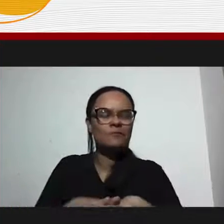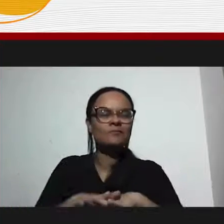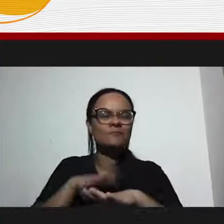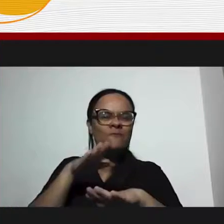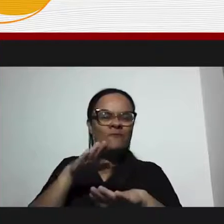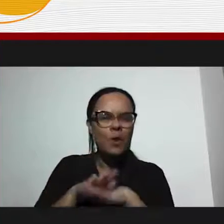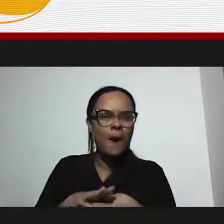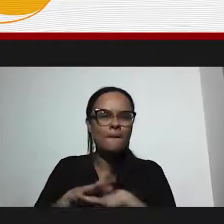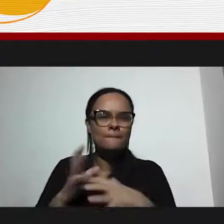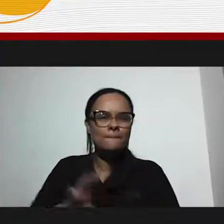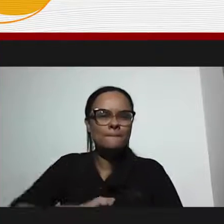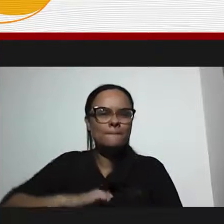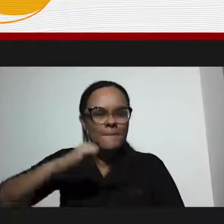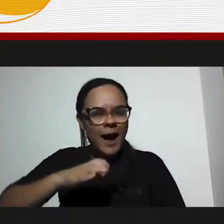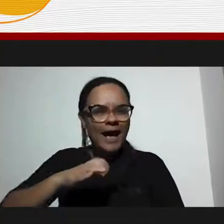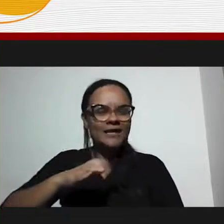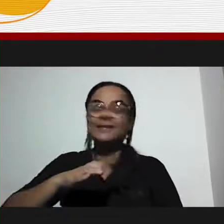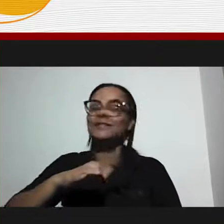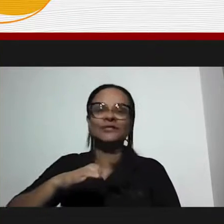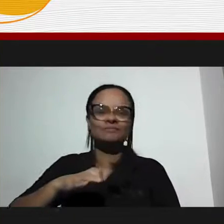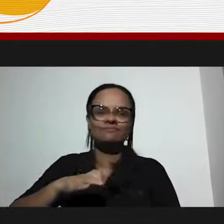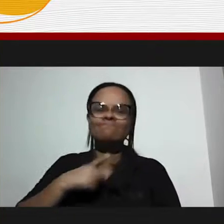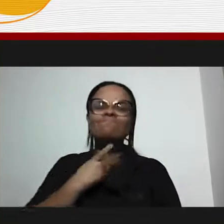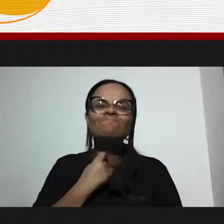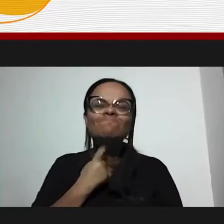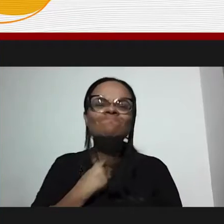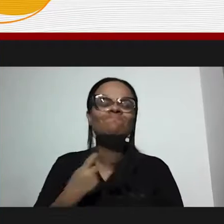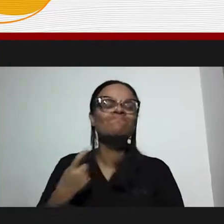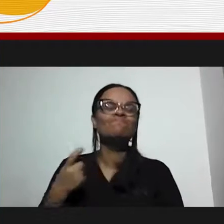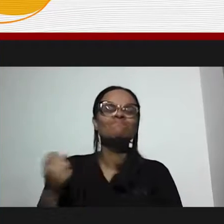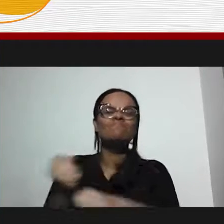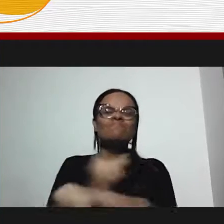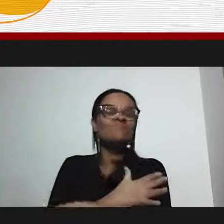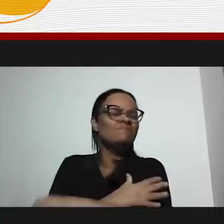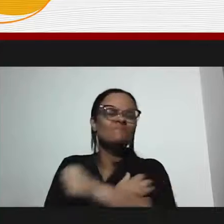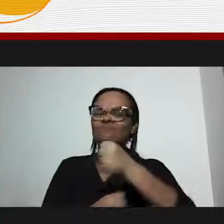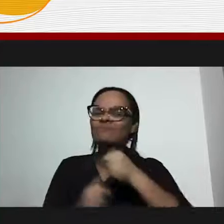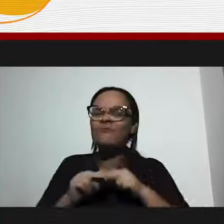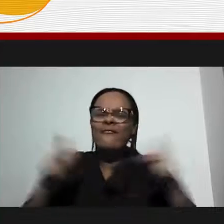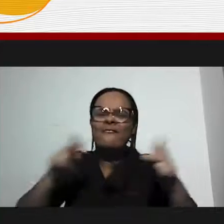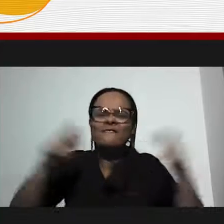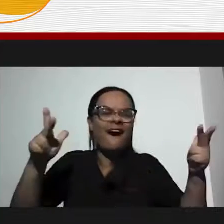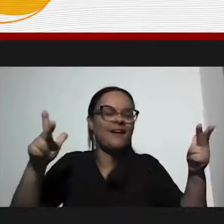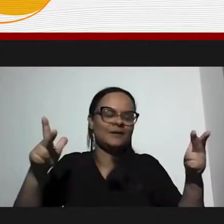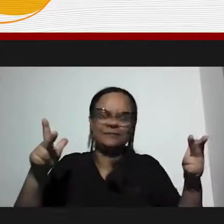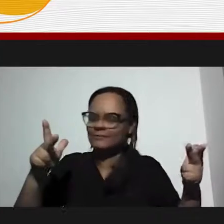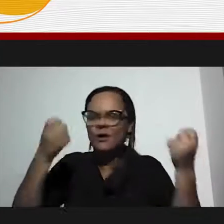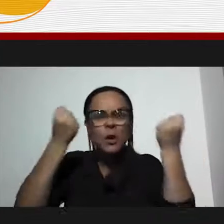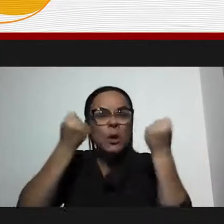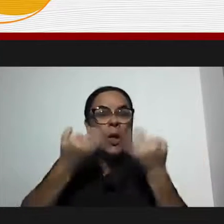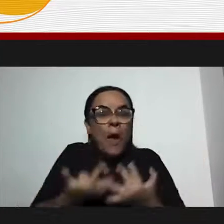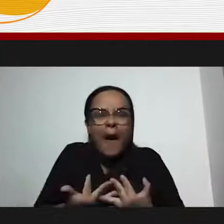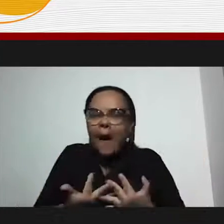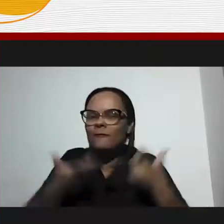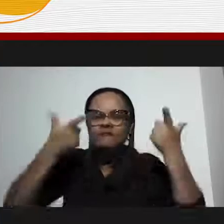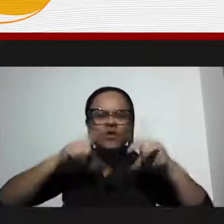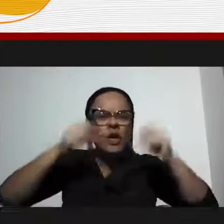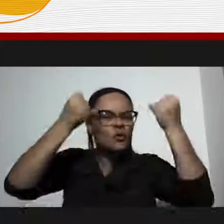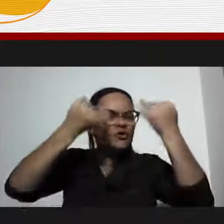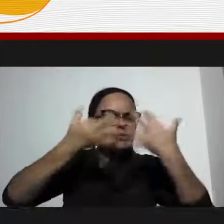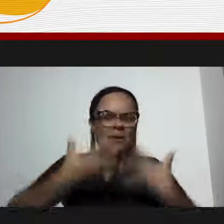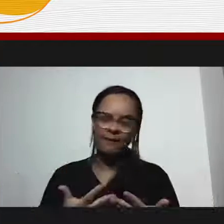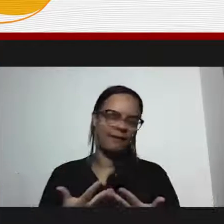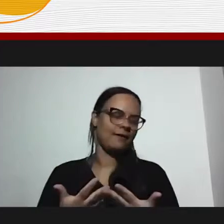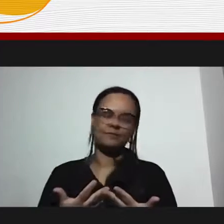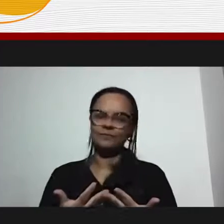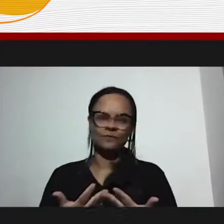fazer. Então, é uma emoção ímpar, não tem explicação do quando você recebe uma medalha. Independente